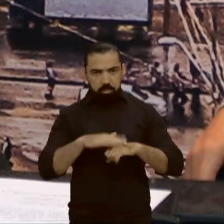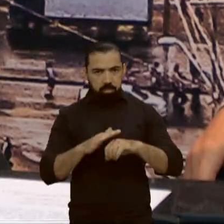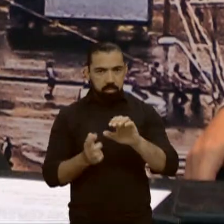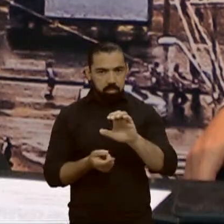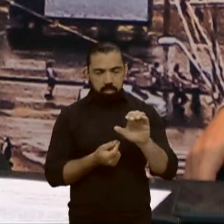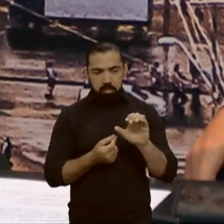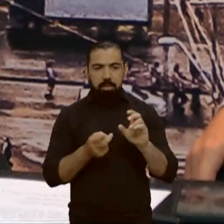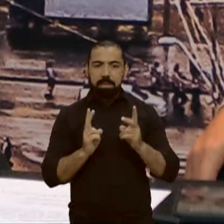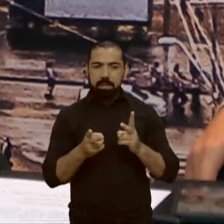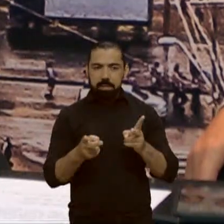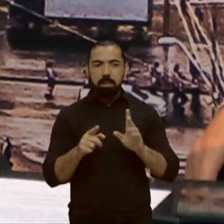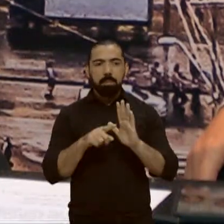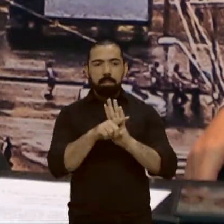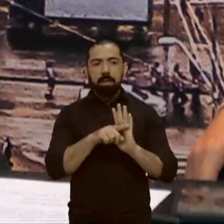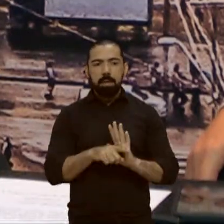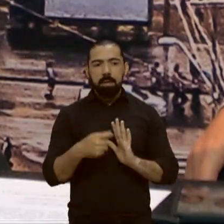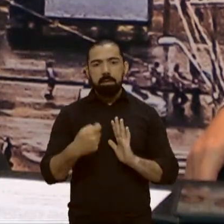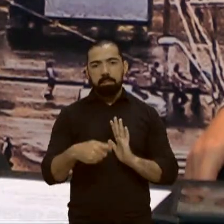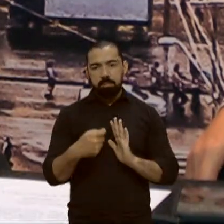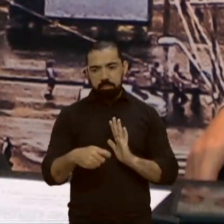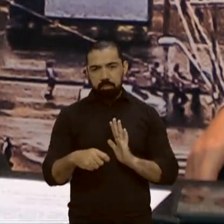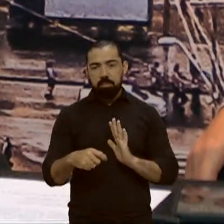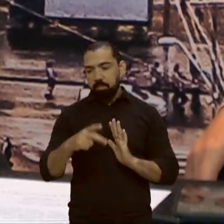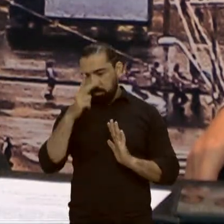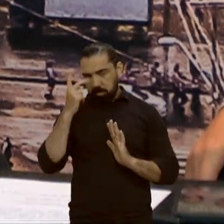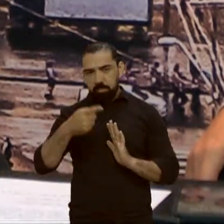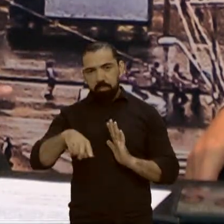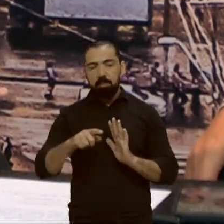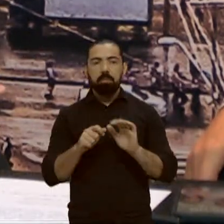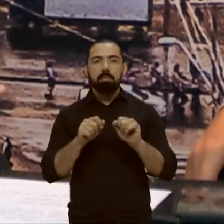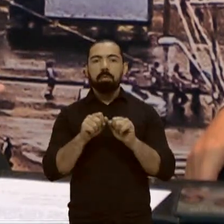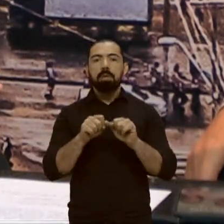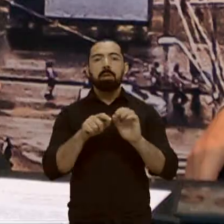sempre fazer uma pesquisa nos bens almejados, fazer uma pesquisa